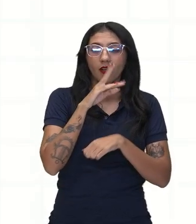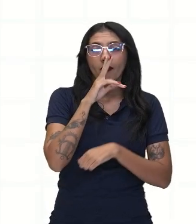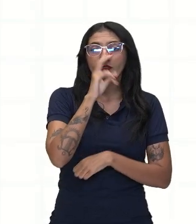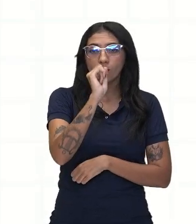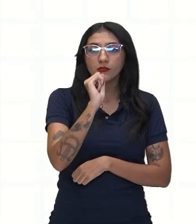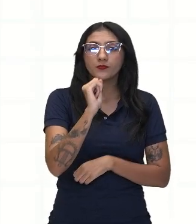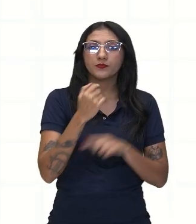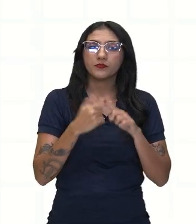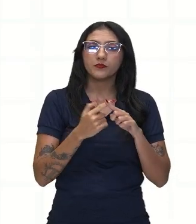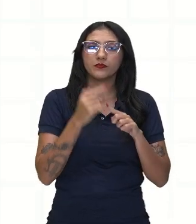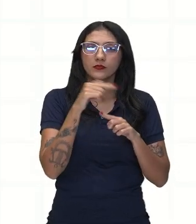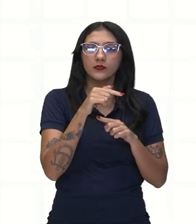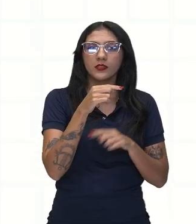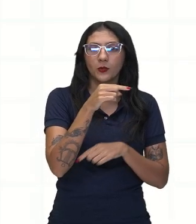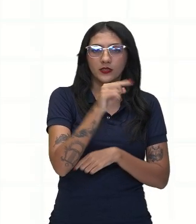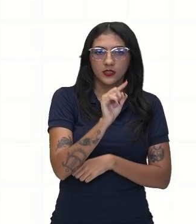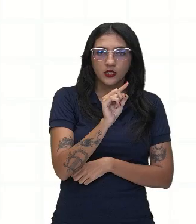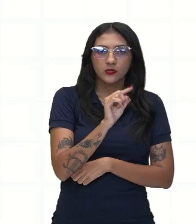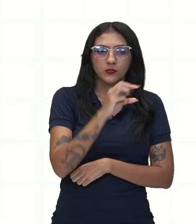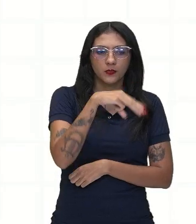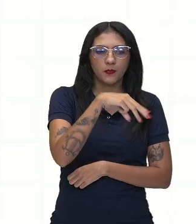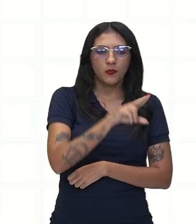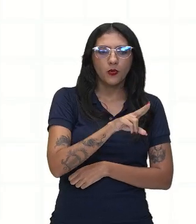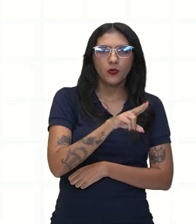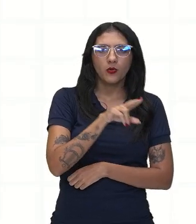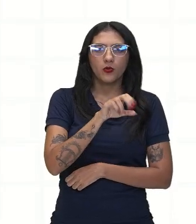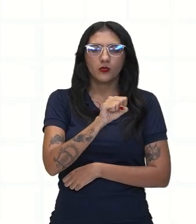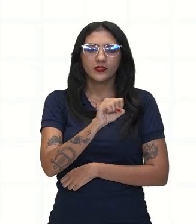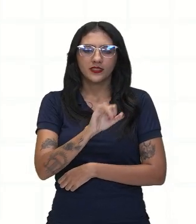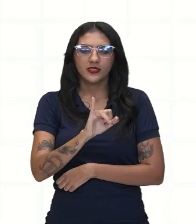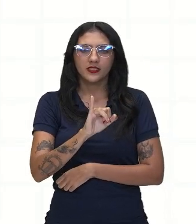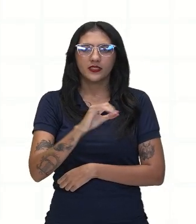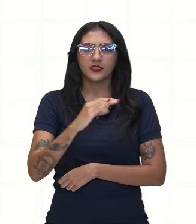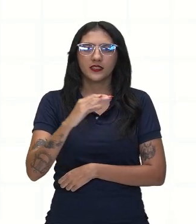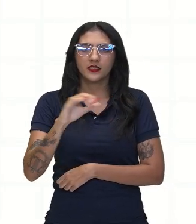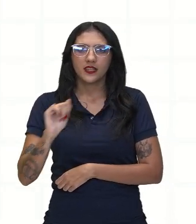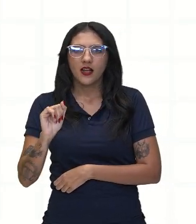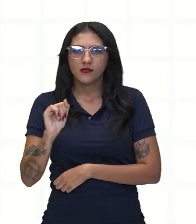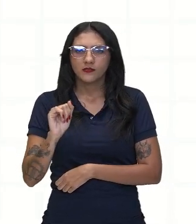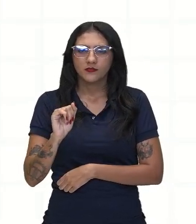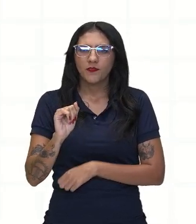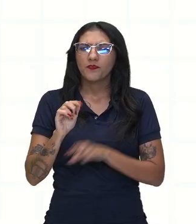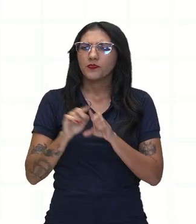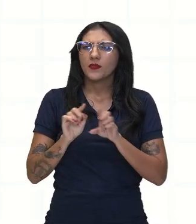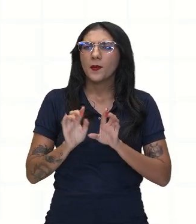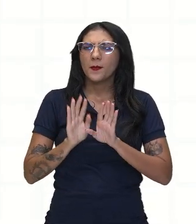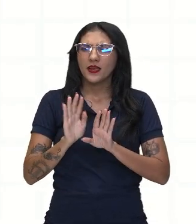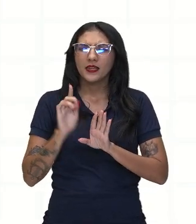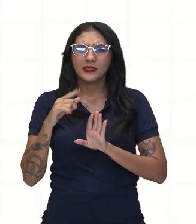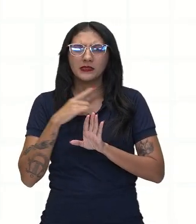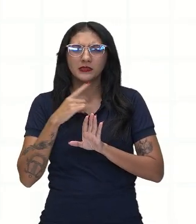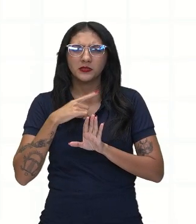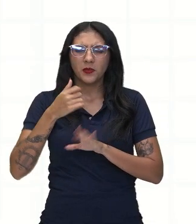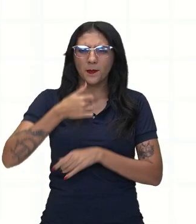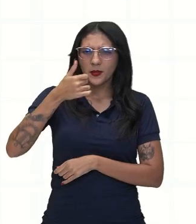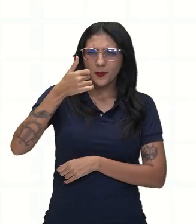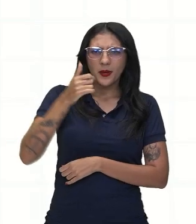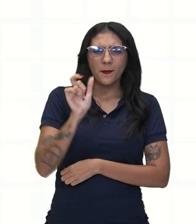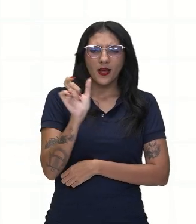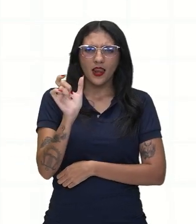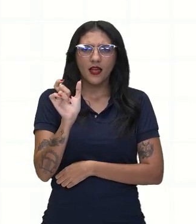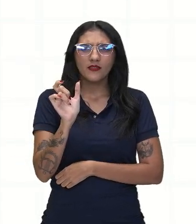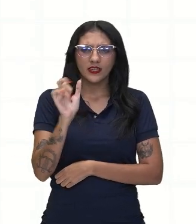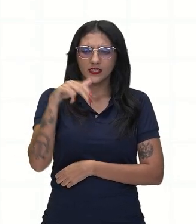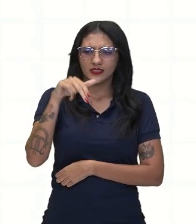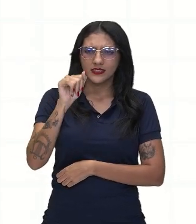intensidade, ó. Música. Ah, professor, mas música e guaraná tem acento, mas pipoca não tem, né? Certo